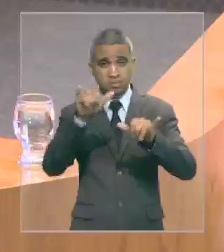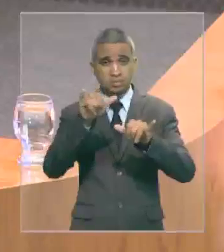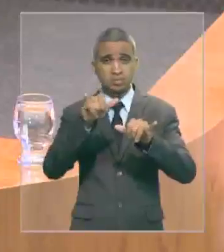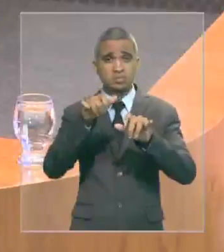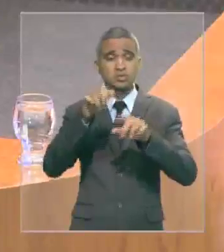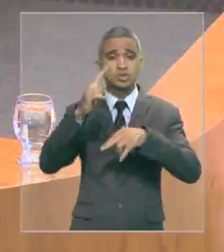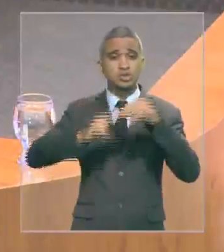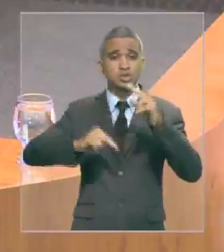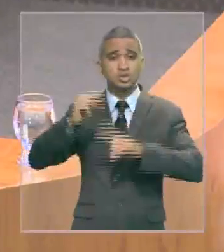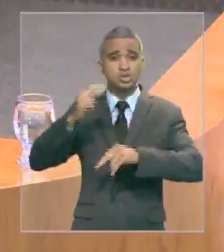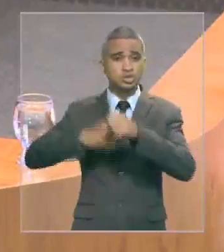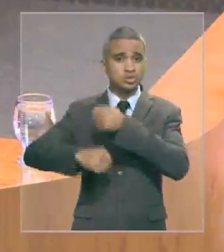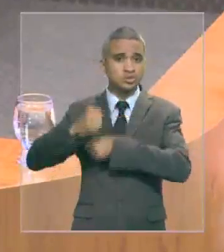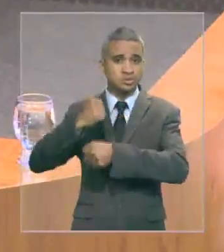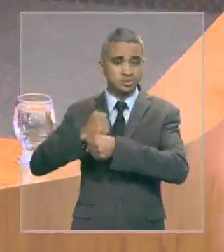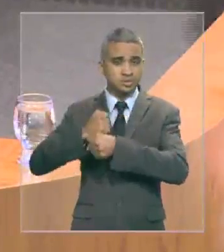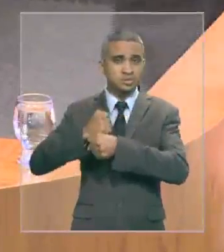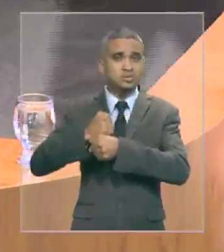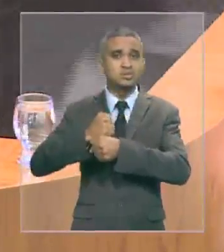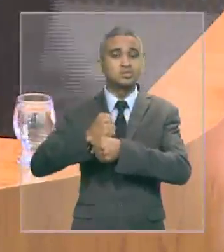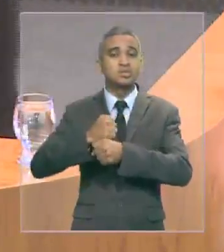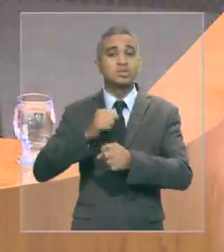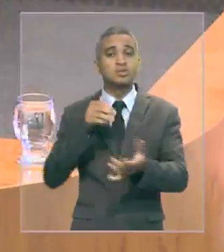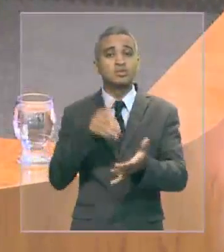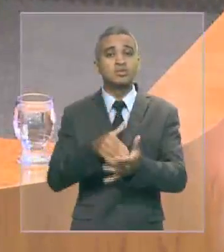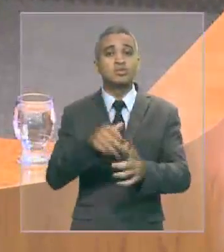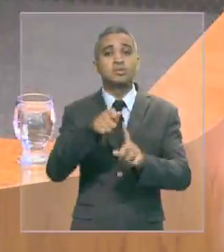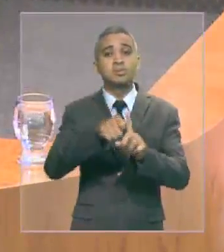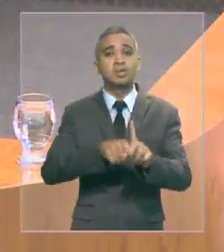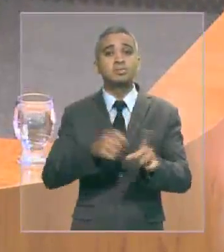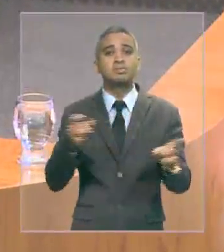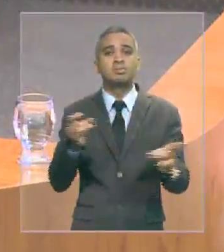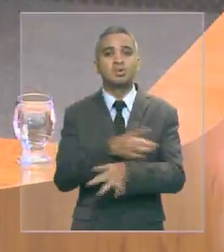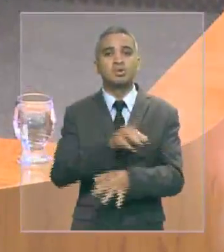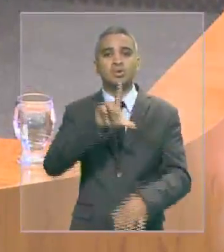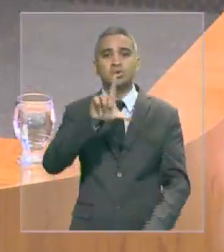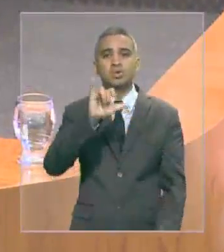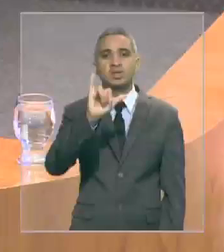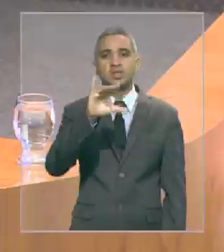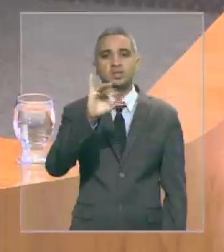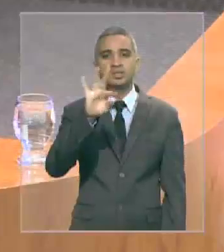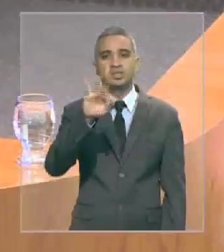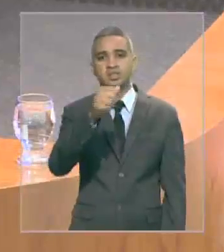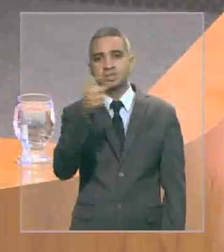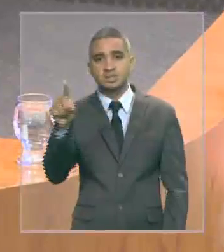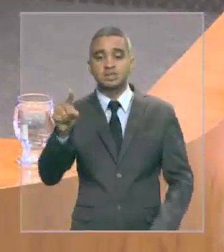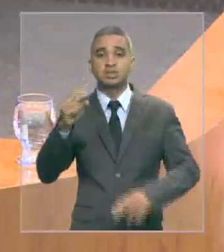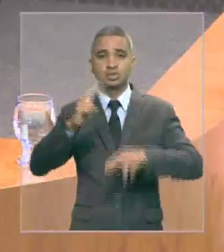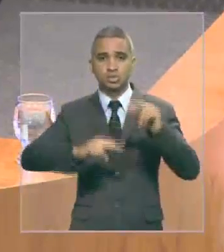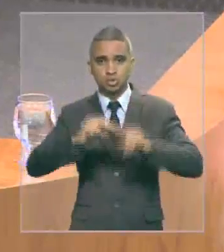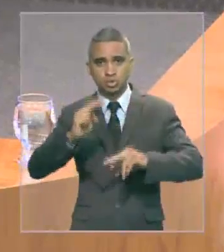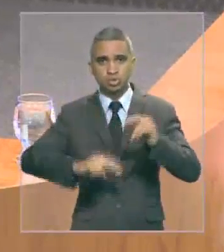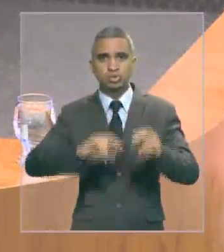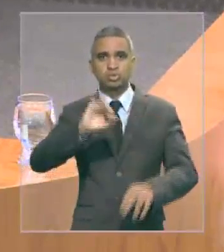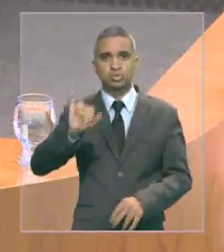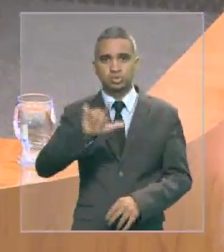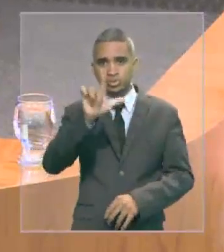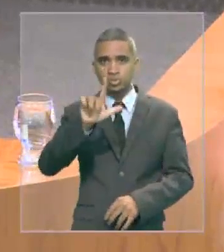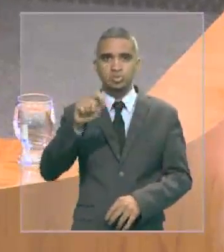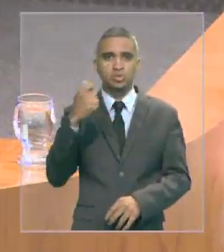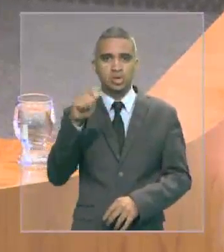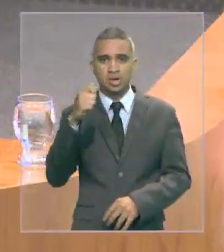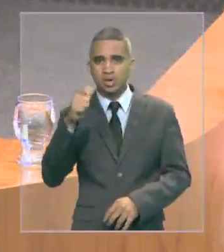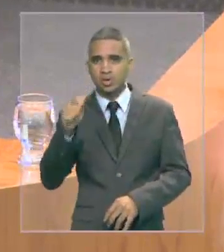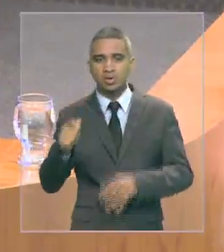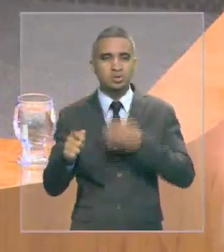passado que até o final do mês estaria pronta a licitação. Junho não veio, julho não veio, agosto não veio.